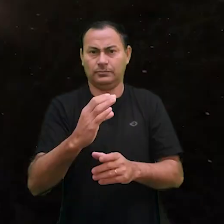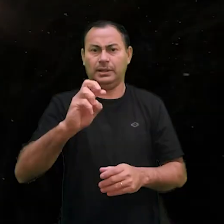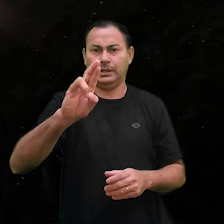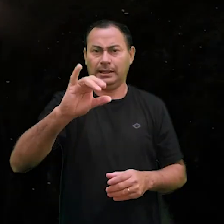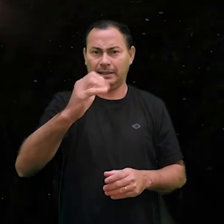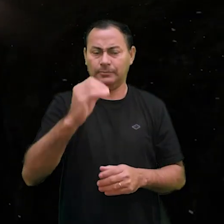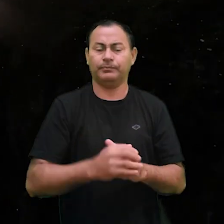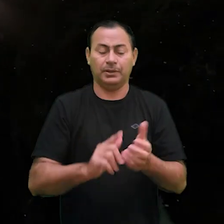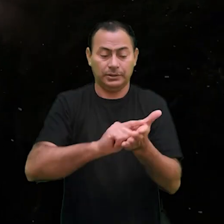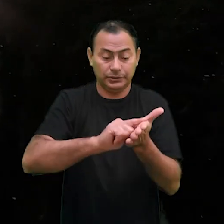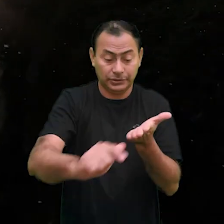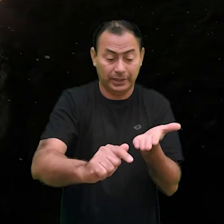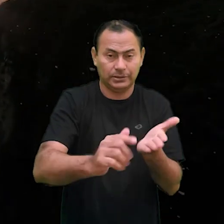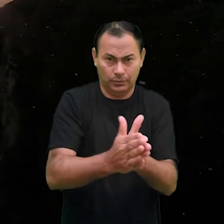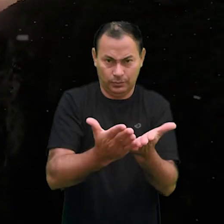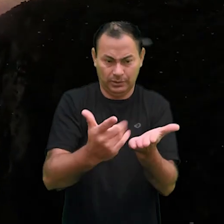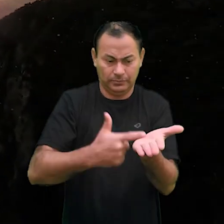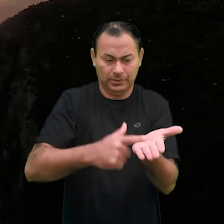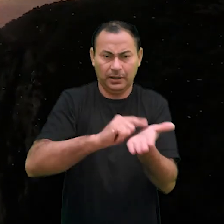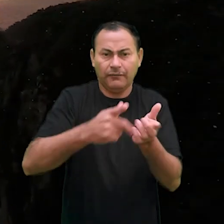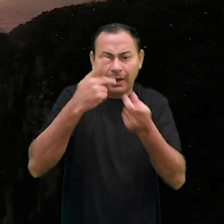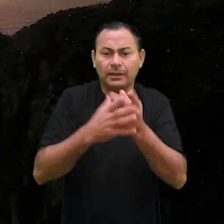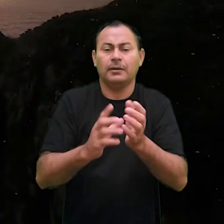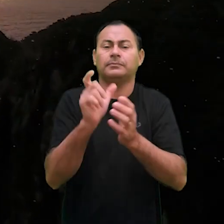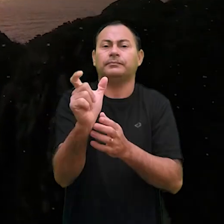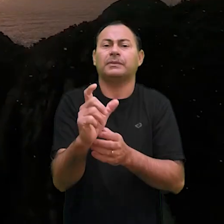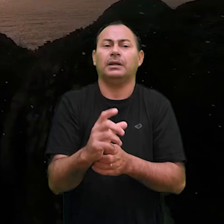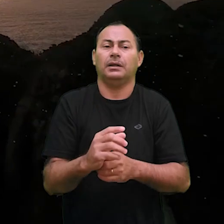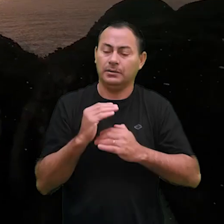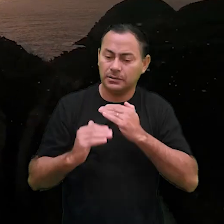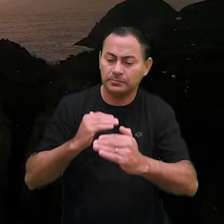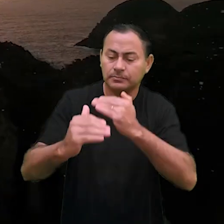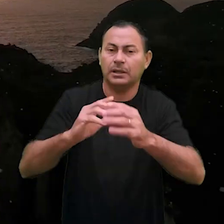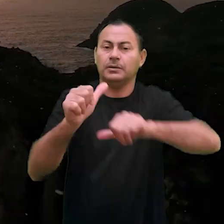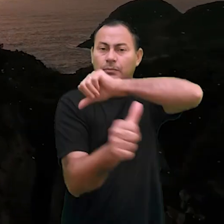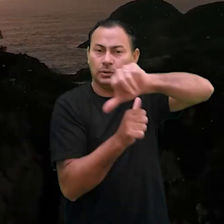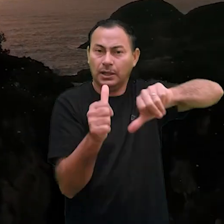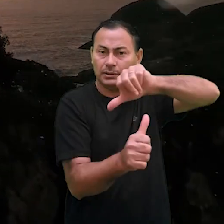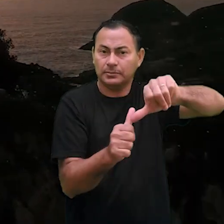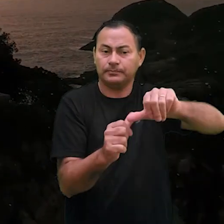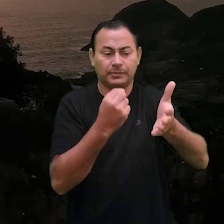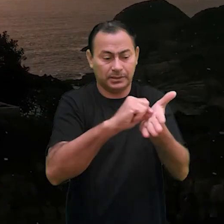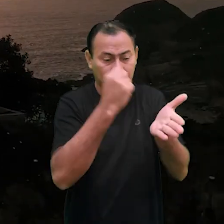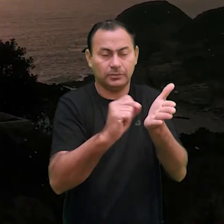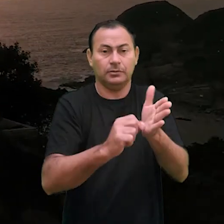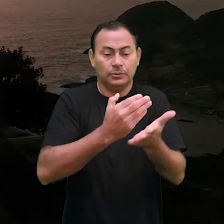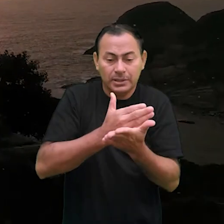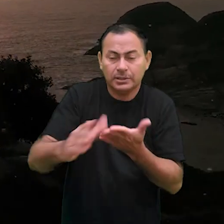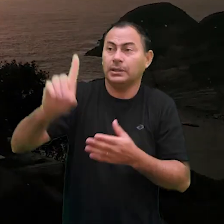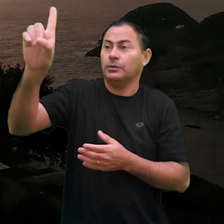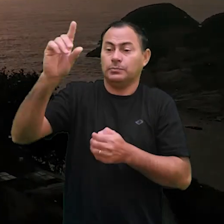ou criação, o relato do Gênesis sobre a criação usa palavras que realmente poderiam ser descritas como desenvolvimento e